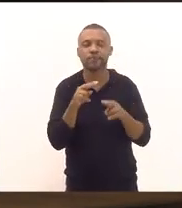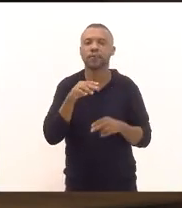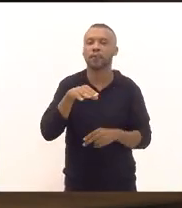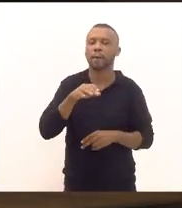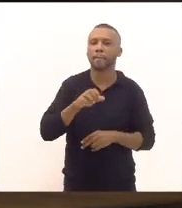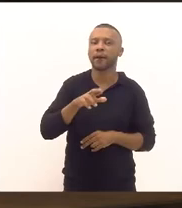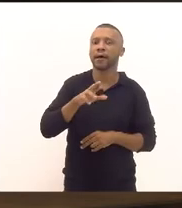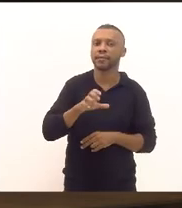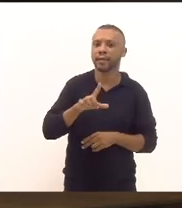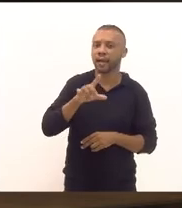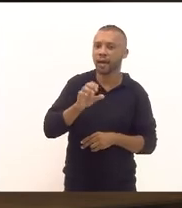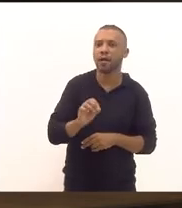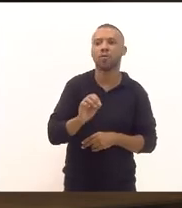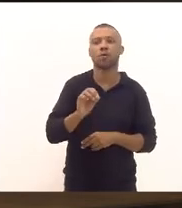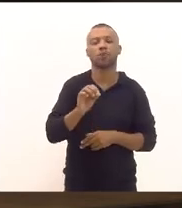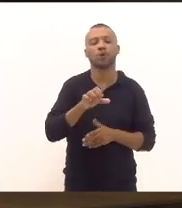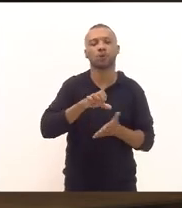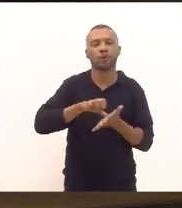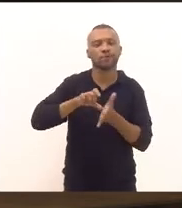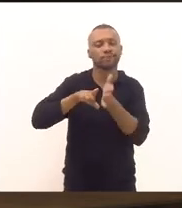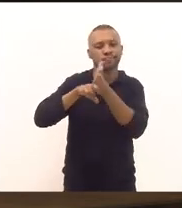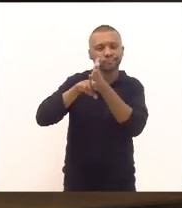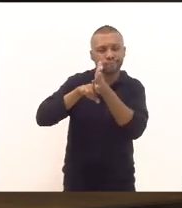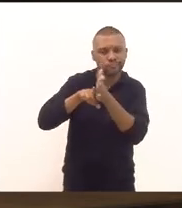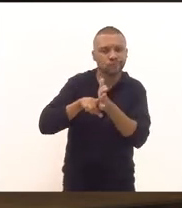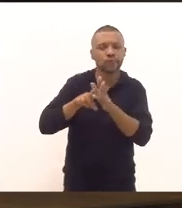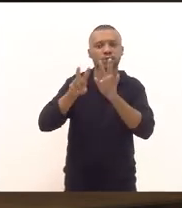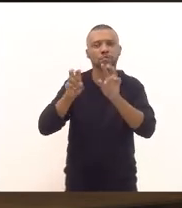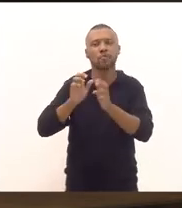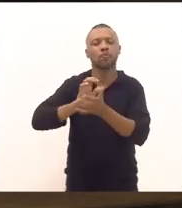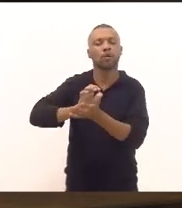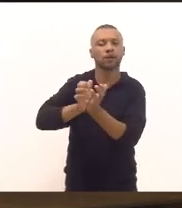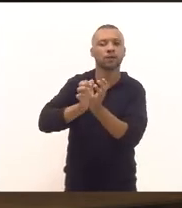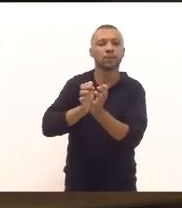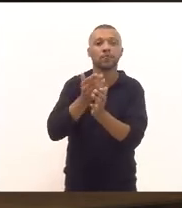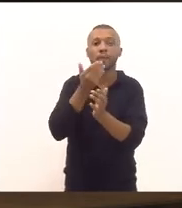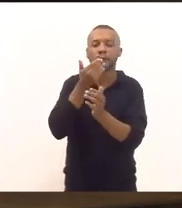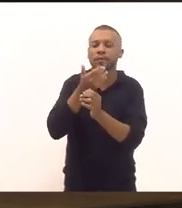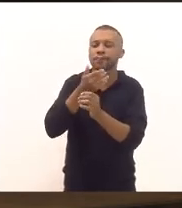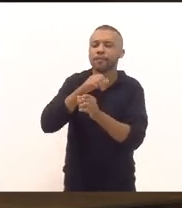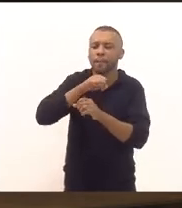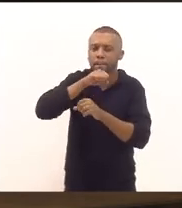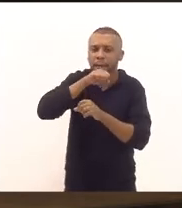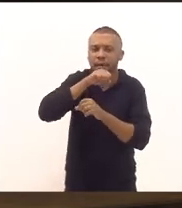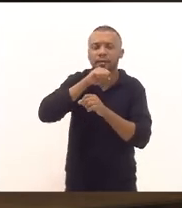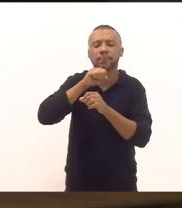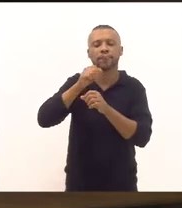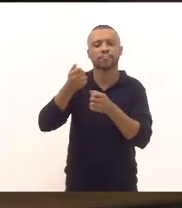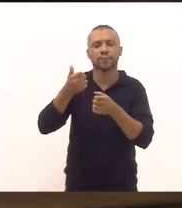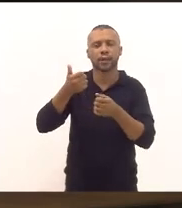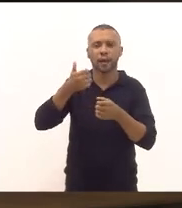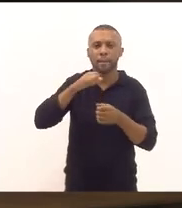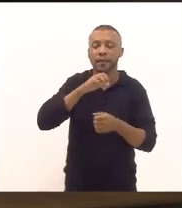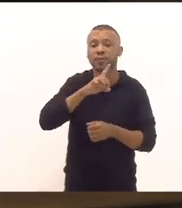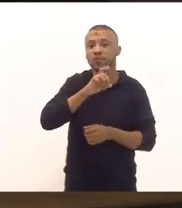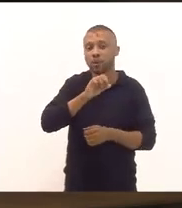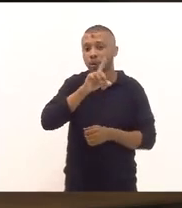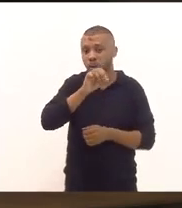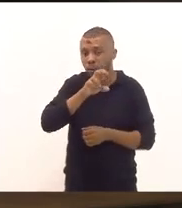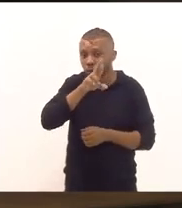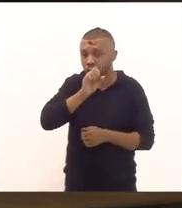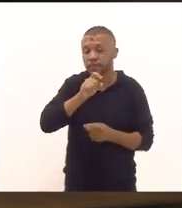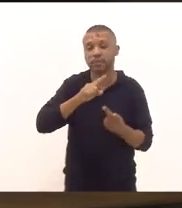Observatório do racismo e peço a benção as mães mães mãe Dolores uma